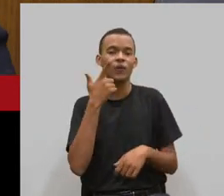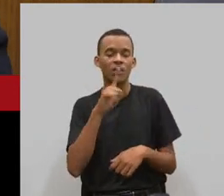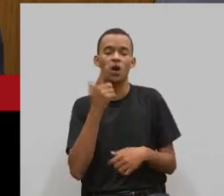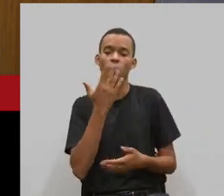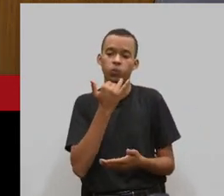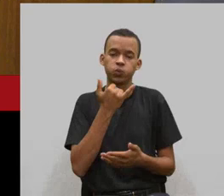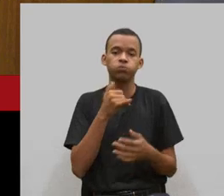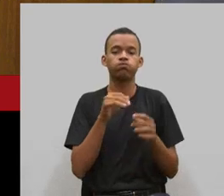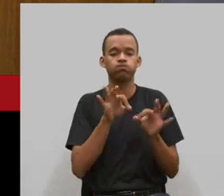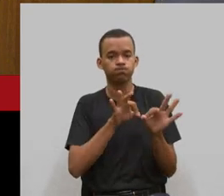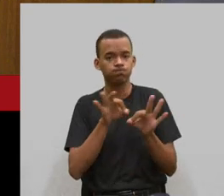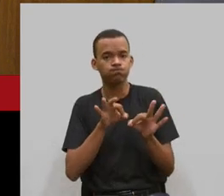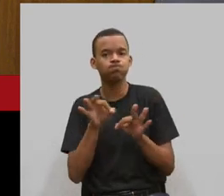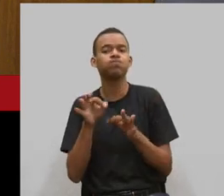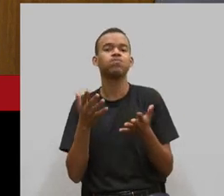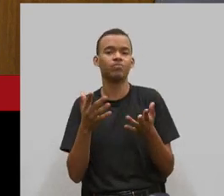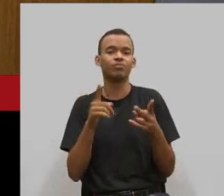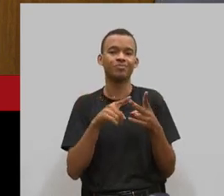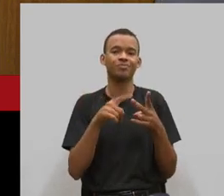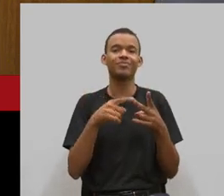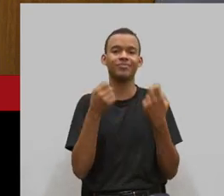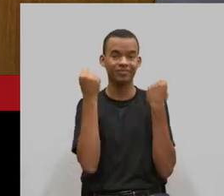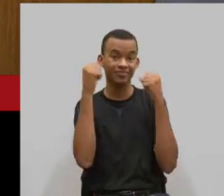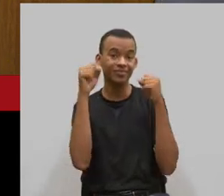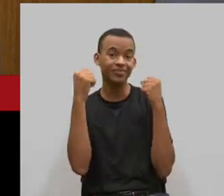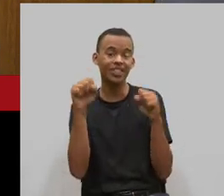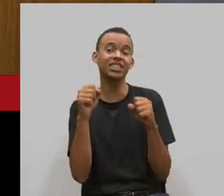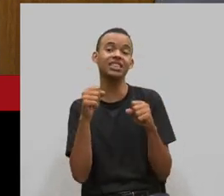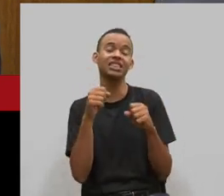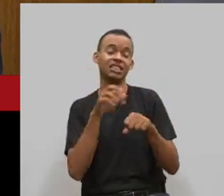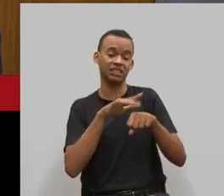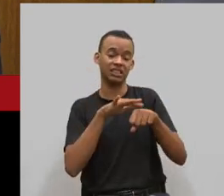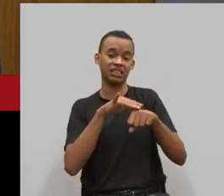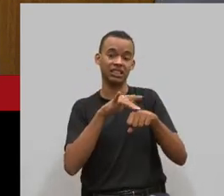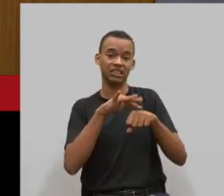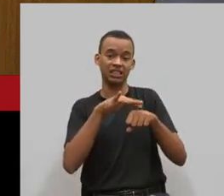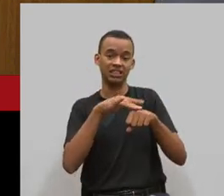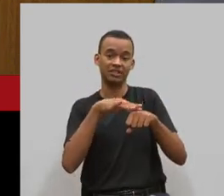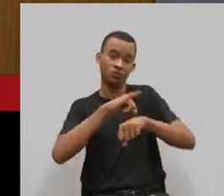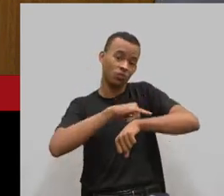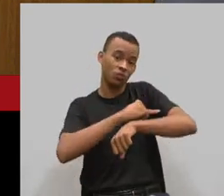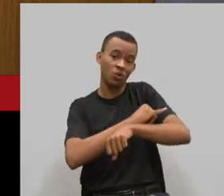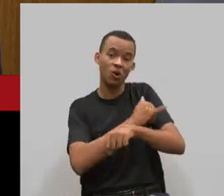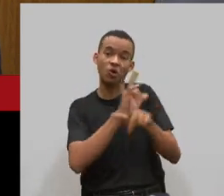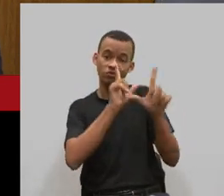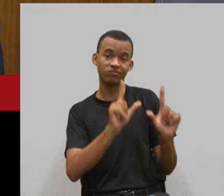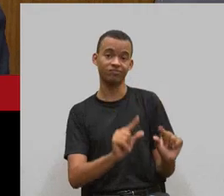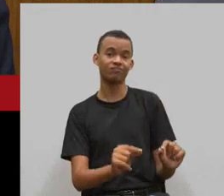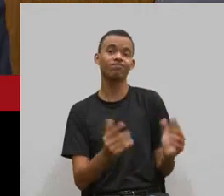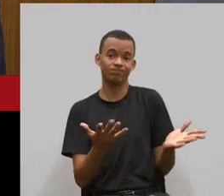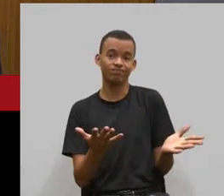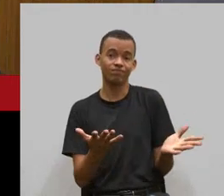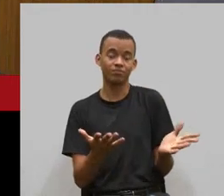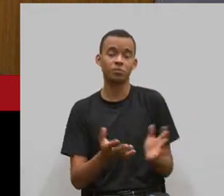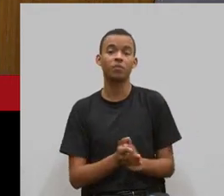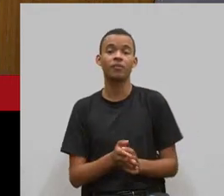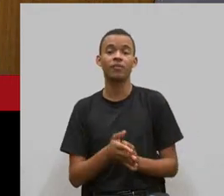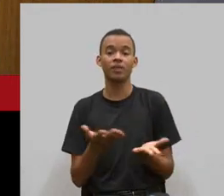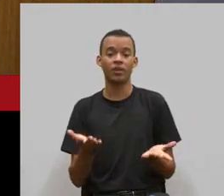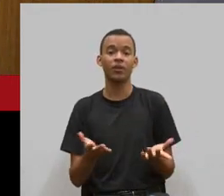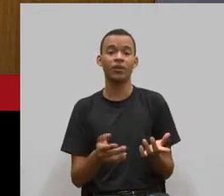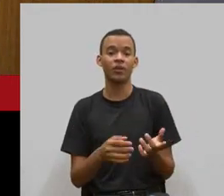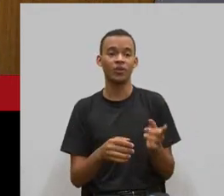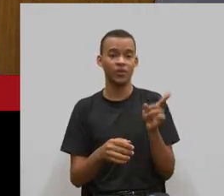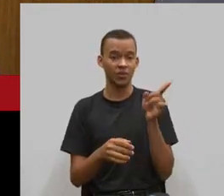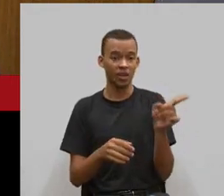uma preparação física e saindo dessa zona de risco e isso consequentemente essa pessoa é uma pessoa a menos na fila